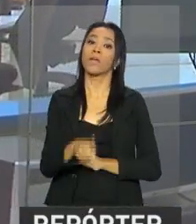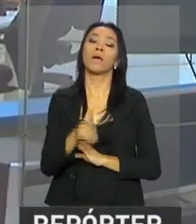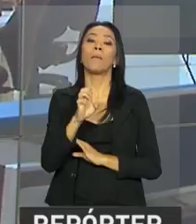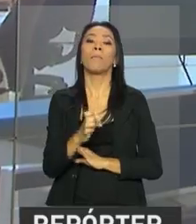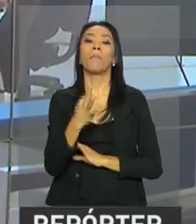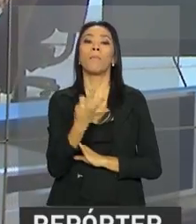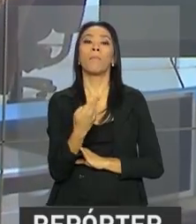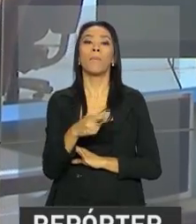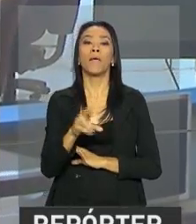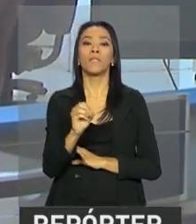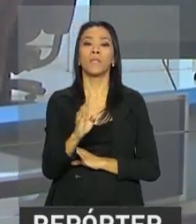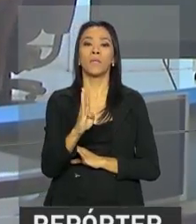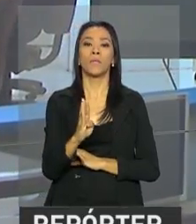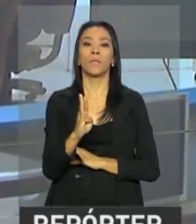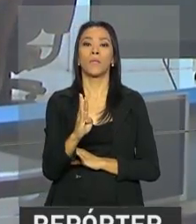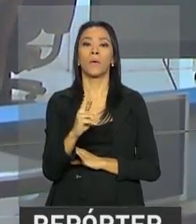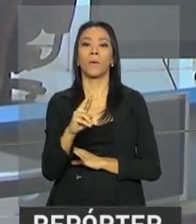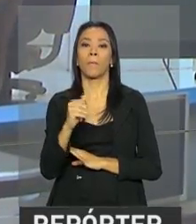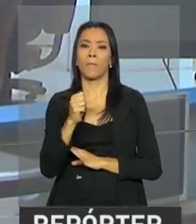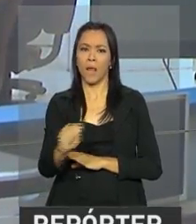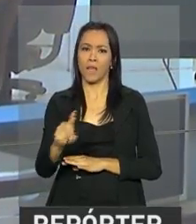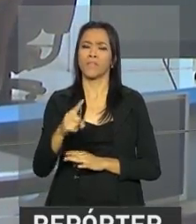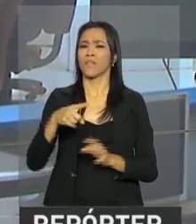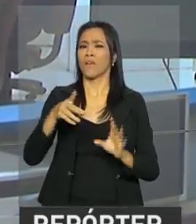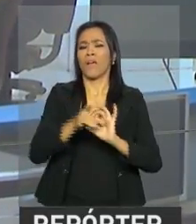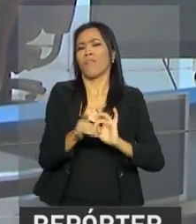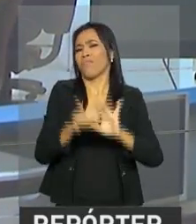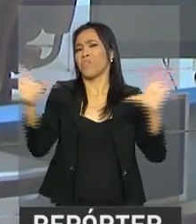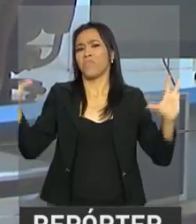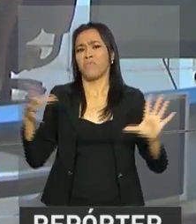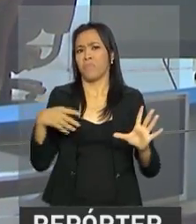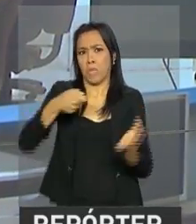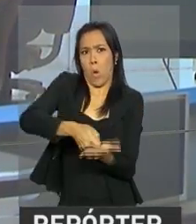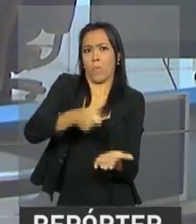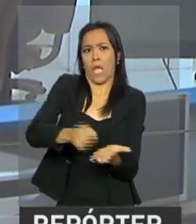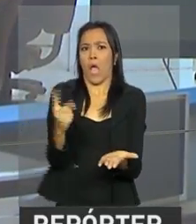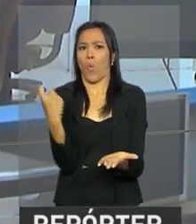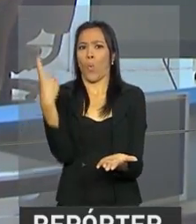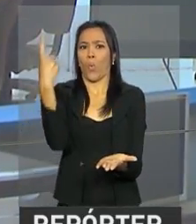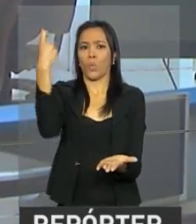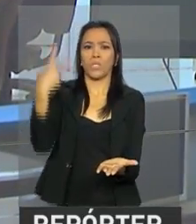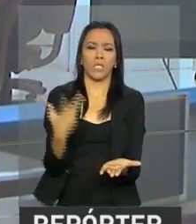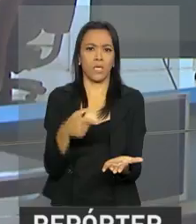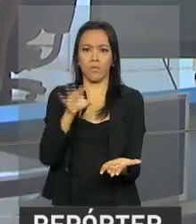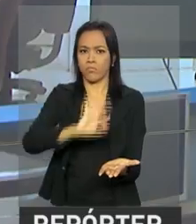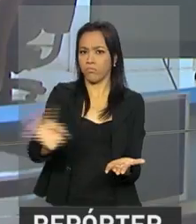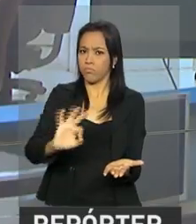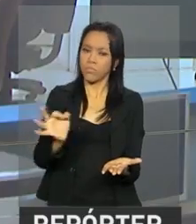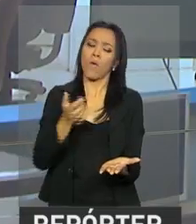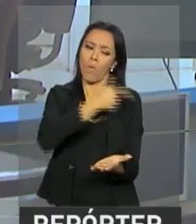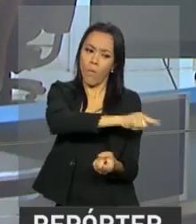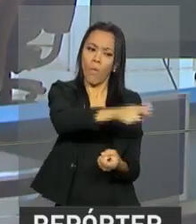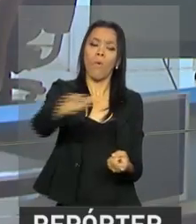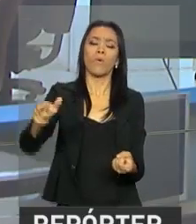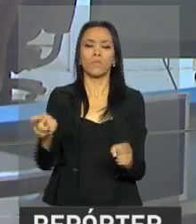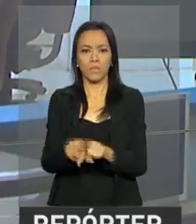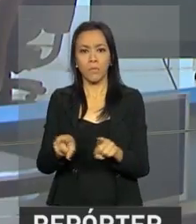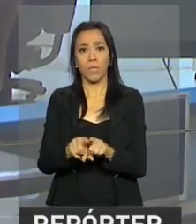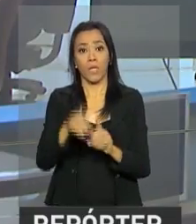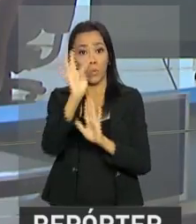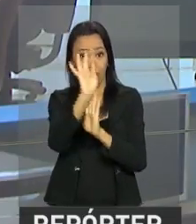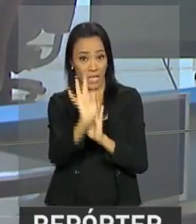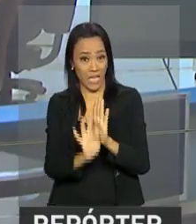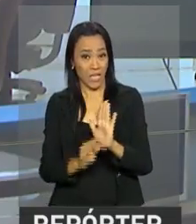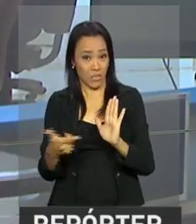desobriga a empresa a participar de todos os blocos de exploração aprovado na Câmara dos Deputados. Nessa semana, o texto